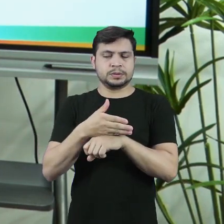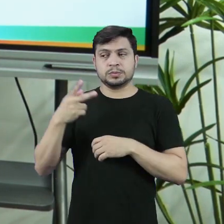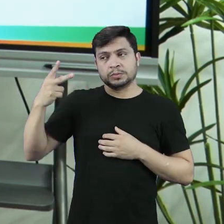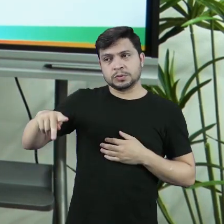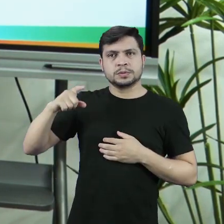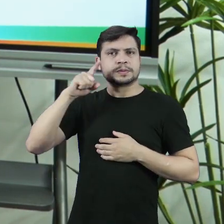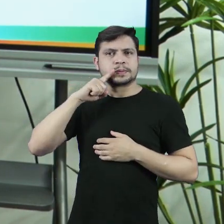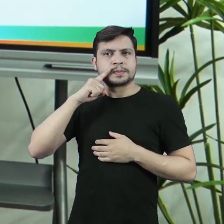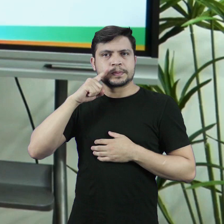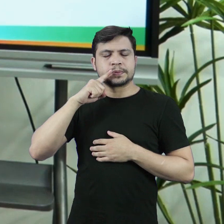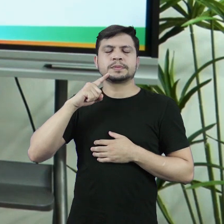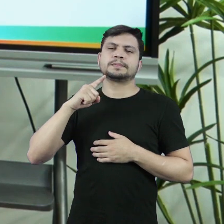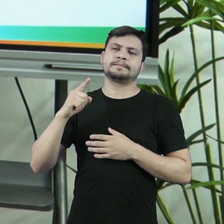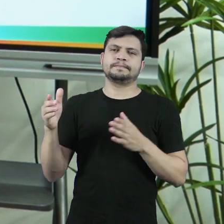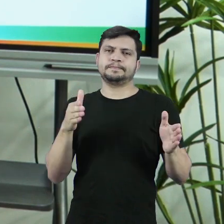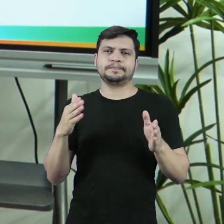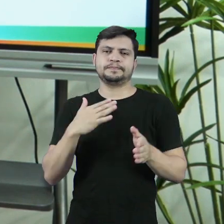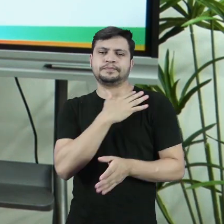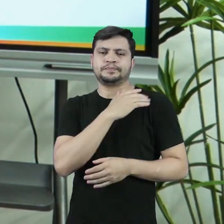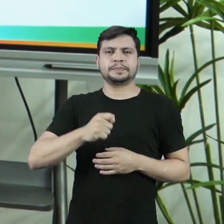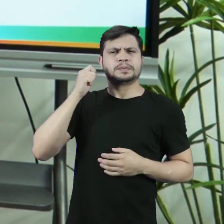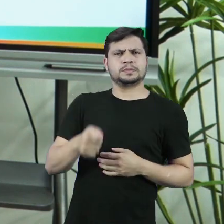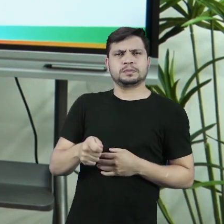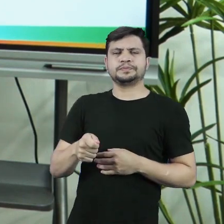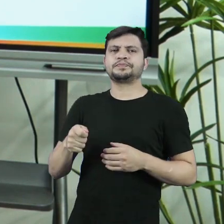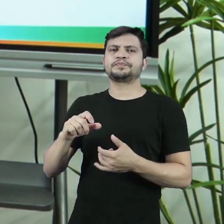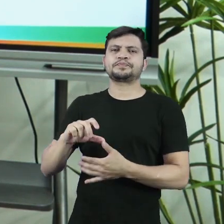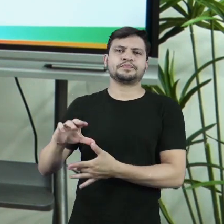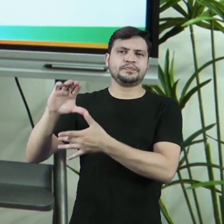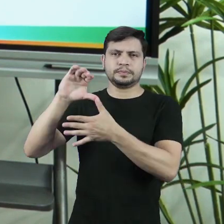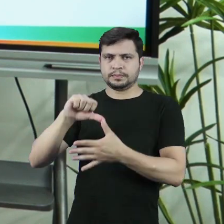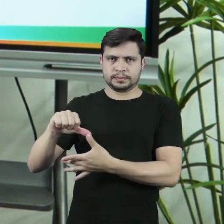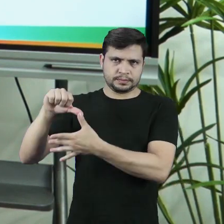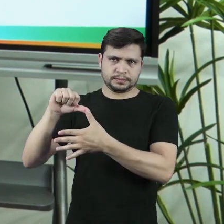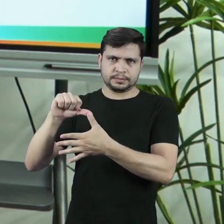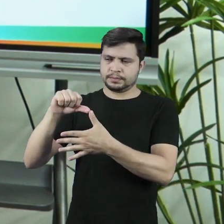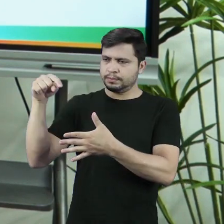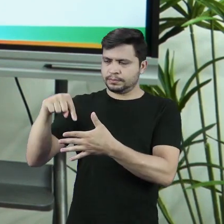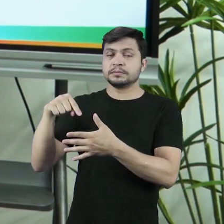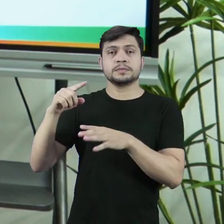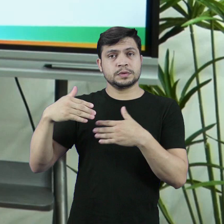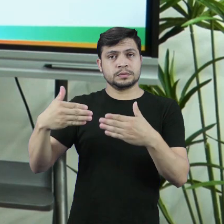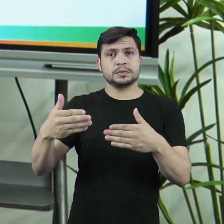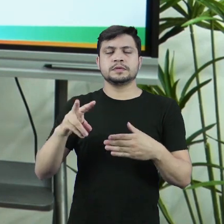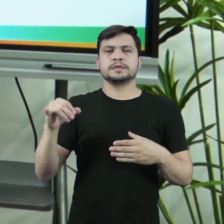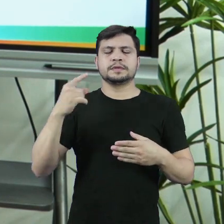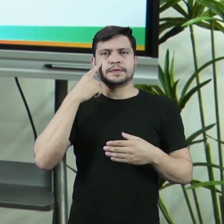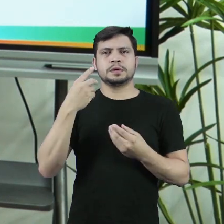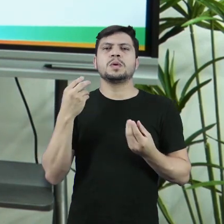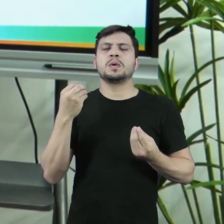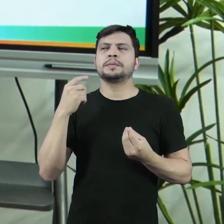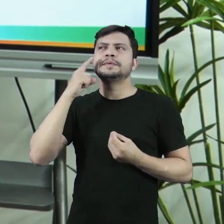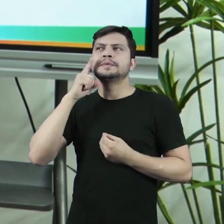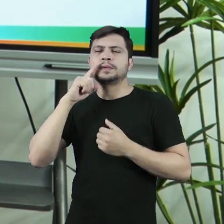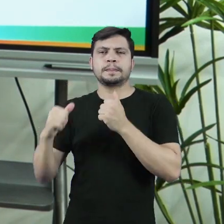América Latina. Daqui a pouquinho nós vamos ver como os Estados Unidos apoiaram a questão da ditadura aqui no Brasil. Mas não apenas no Brasil houve